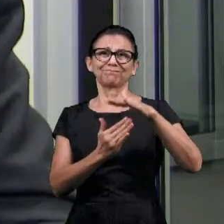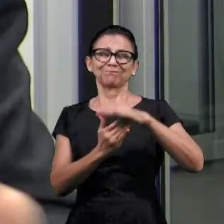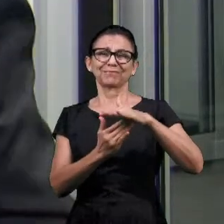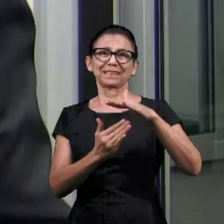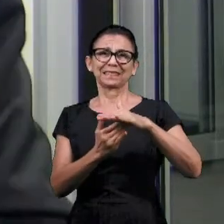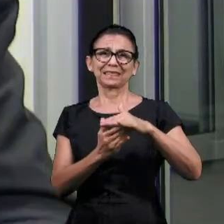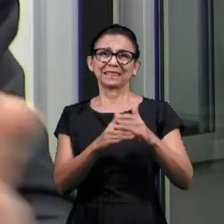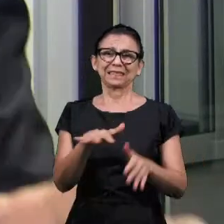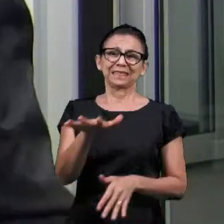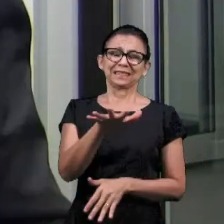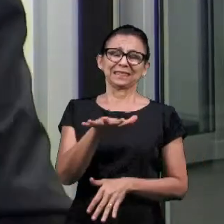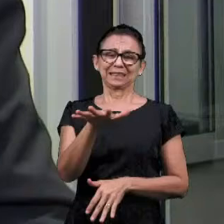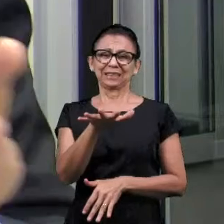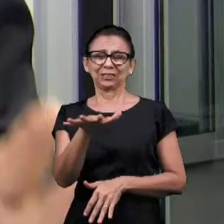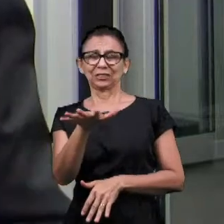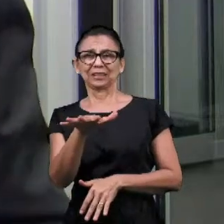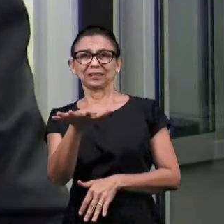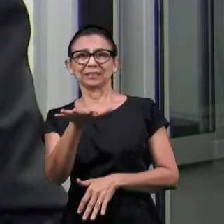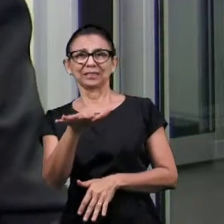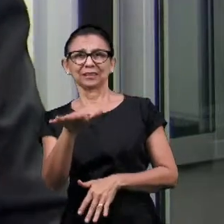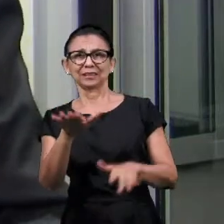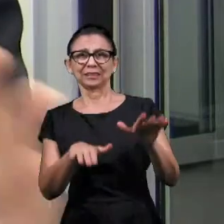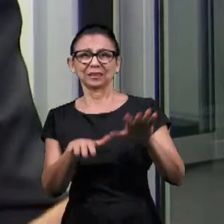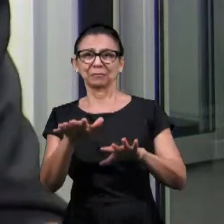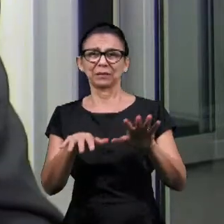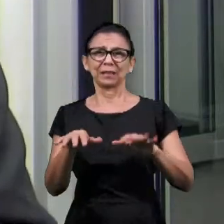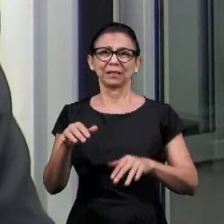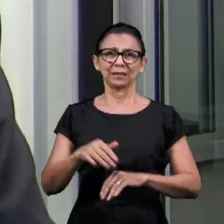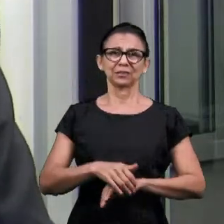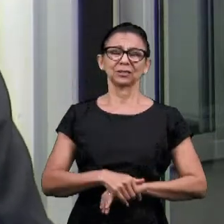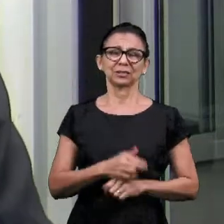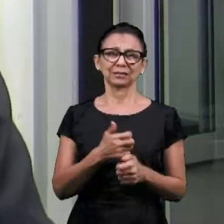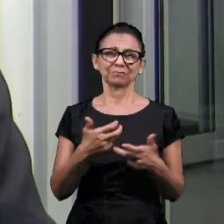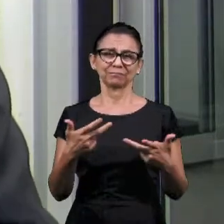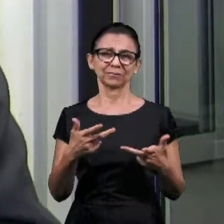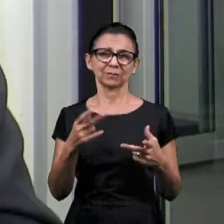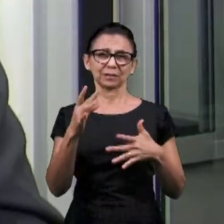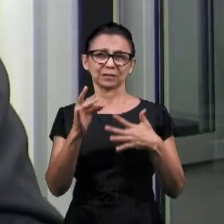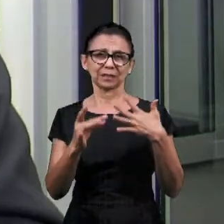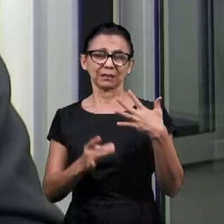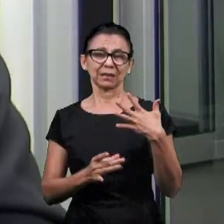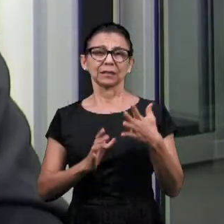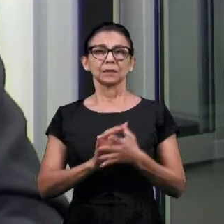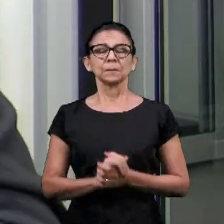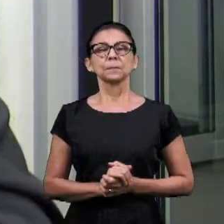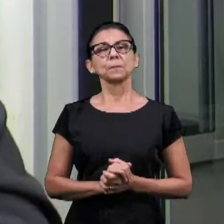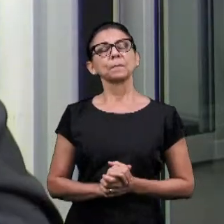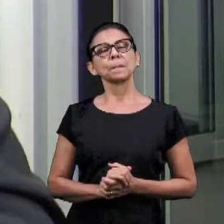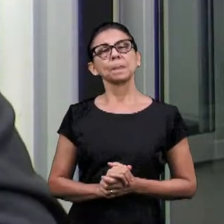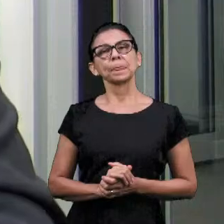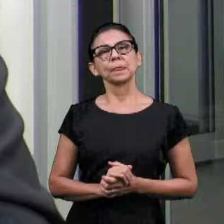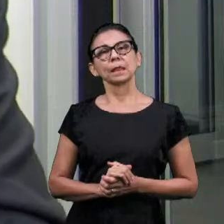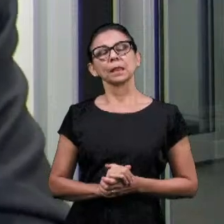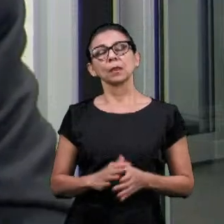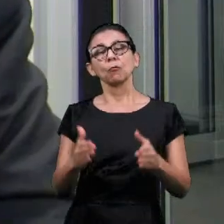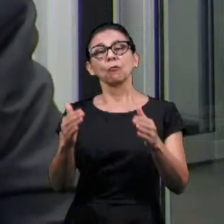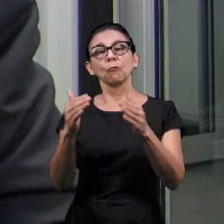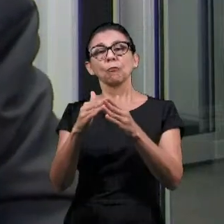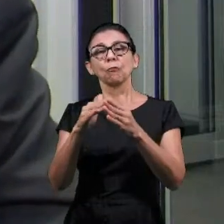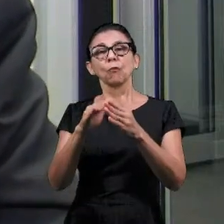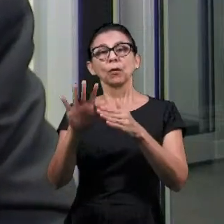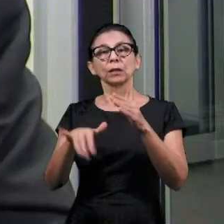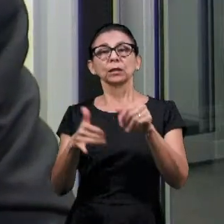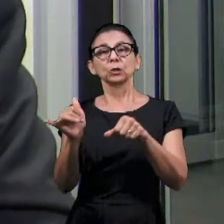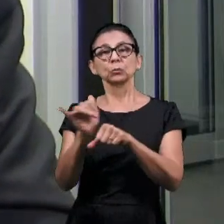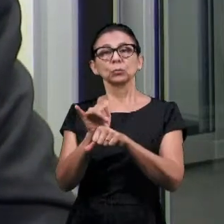da região metropolitana onde está aquele canal, a retransmissora, aquela coisa toda. Então nós vamos priorizar o YouTube. E já nessa